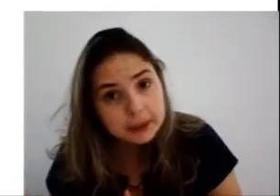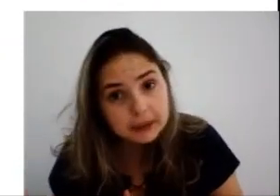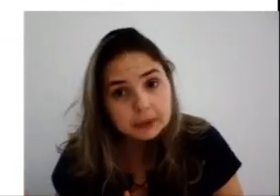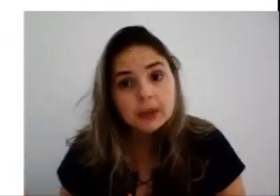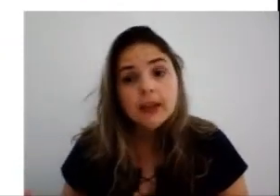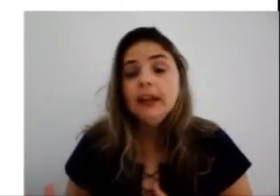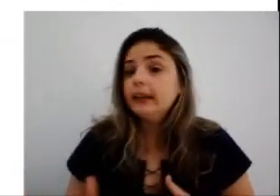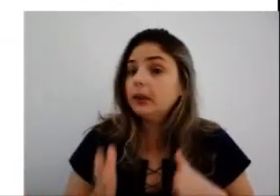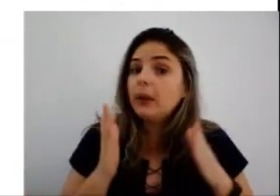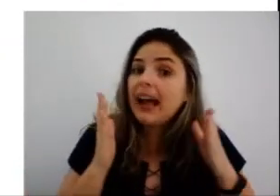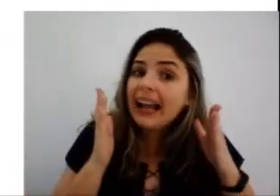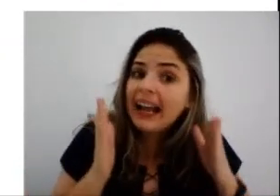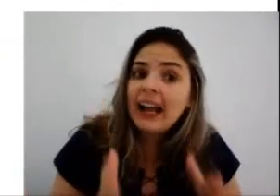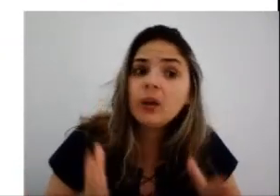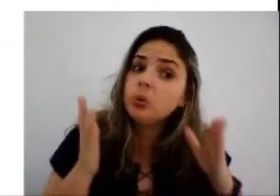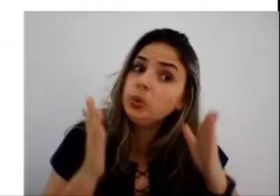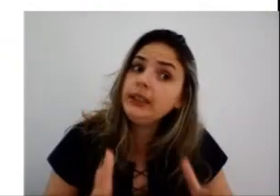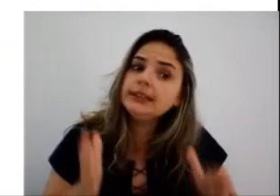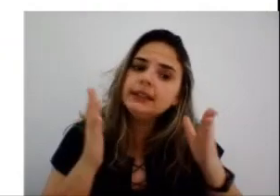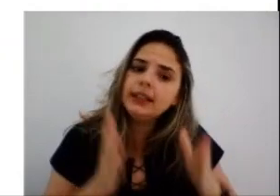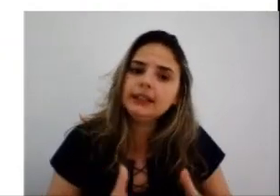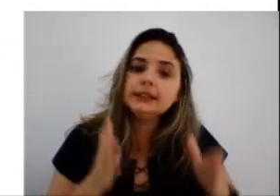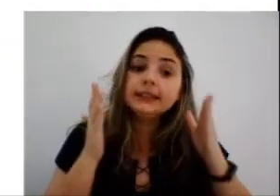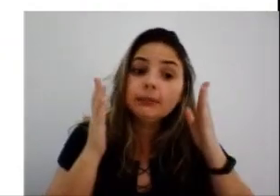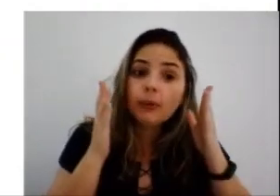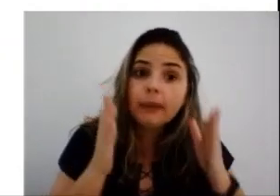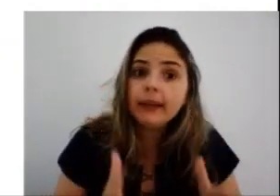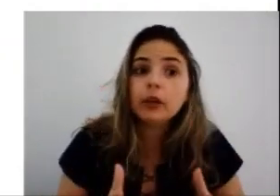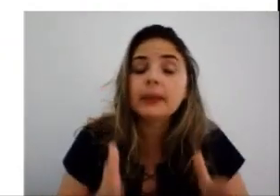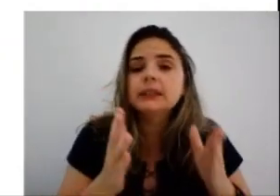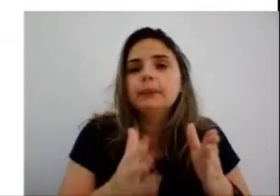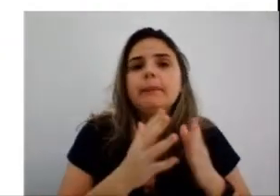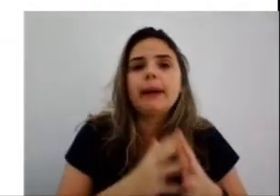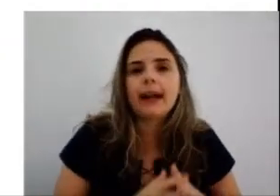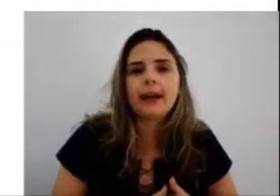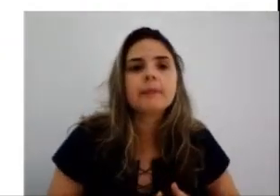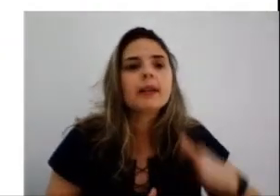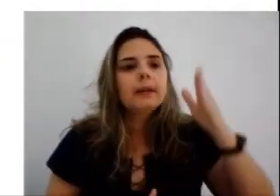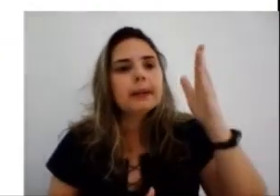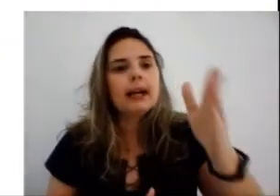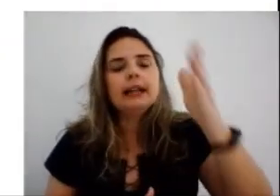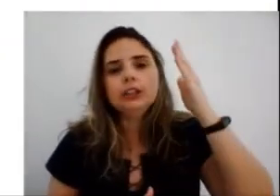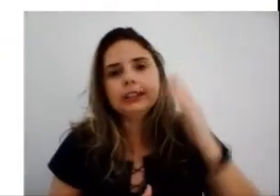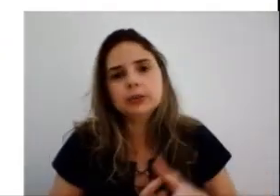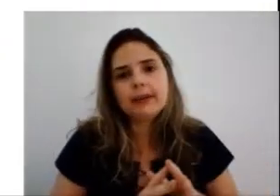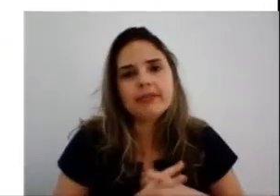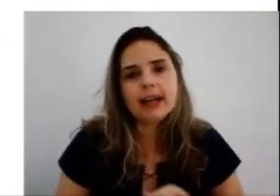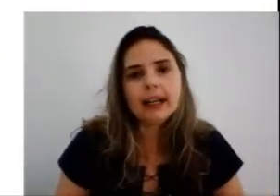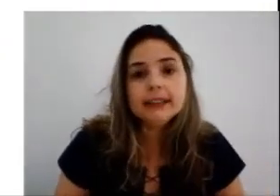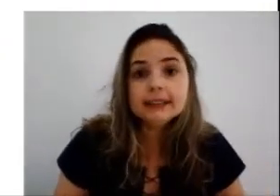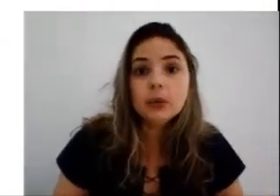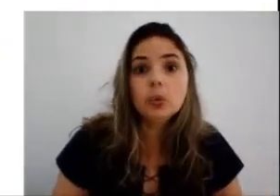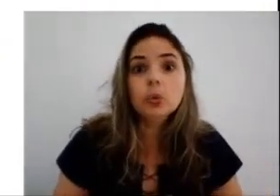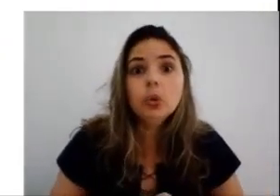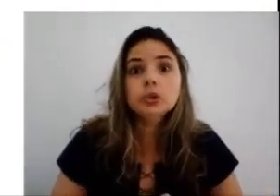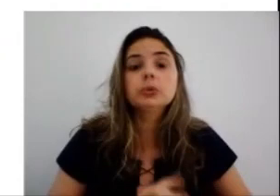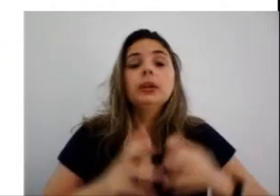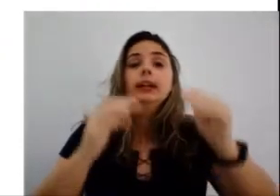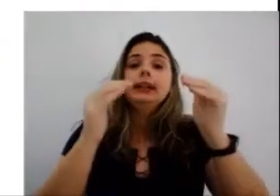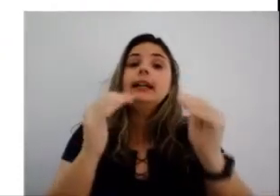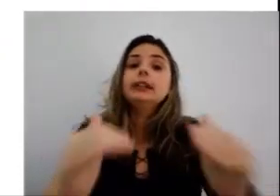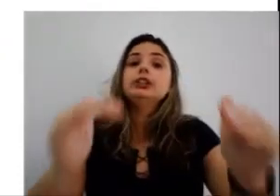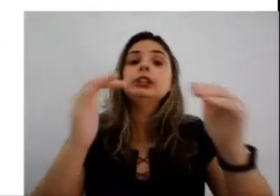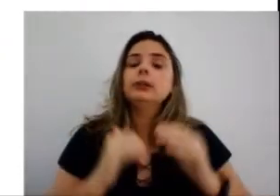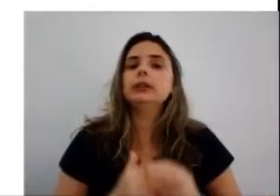mais desemprego. Então, agarra com unhas e dentes esse momento para se preparar, para garantir a sua vaga aí nesse